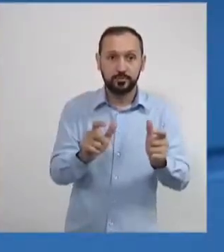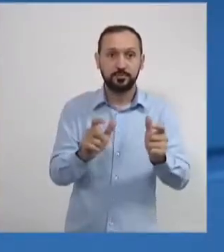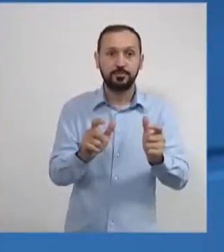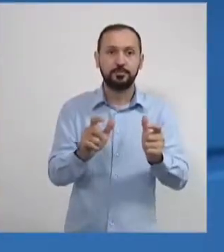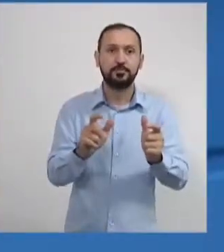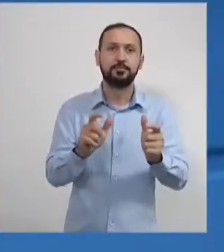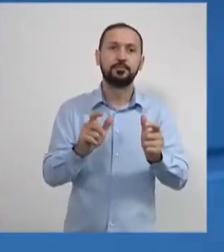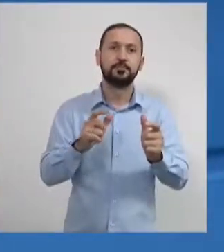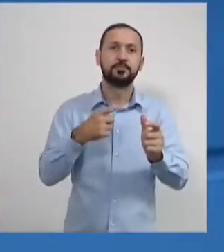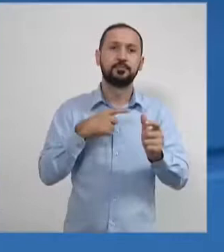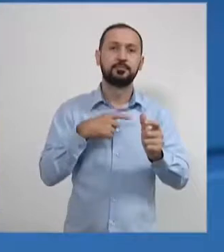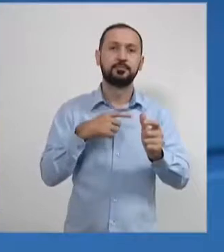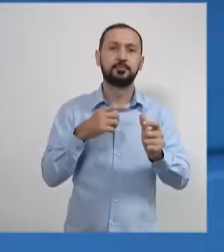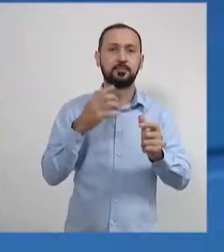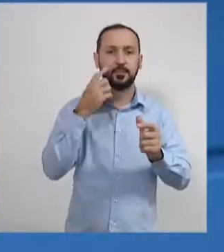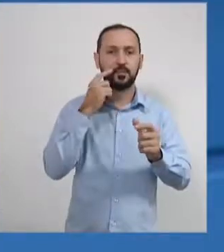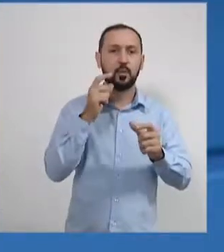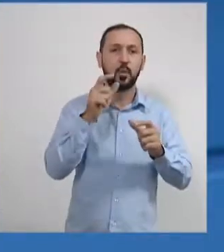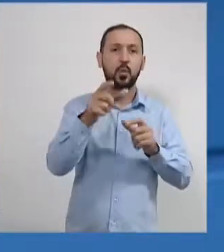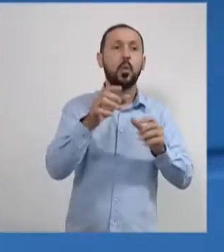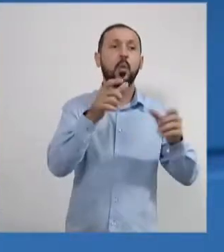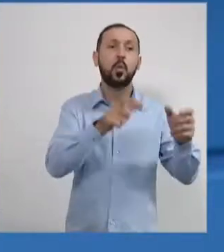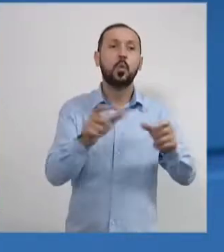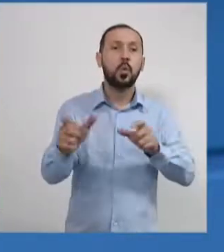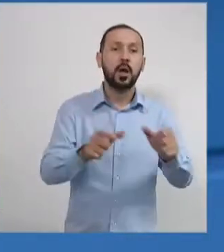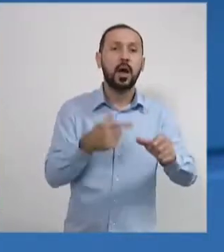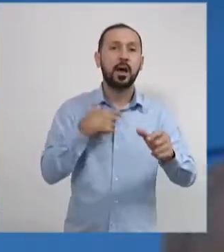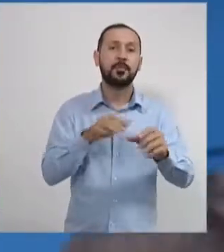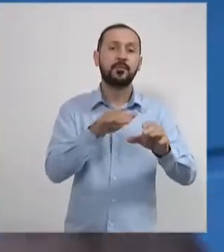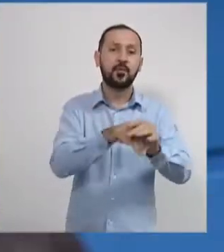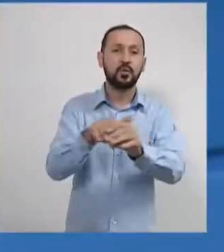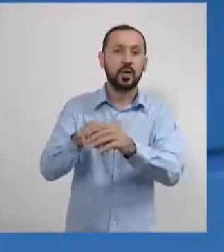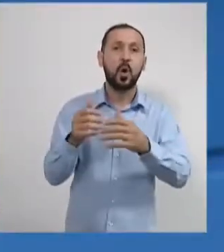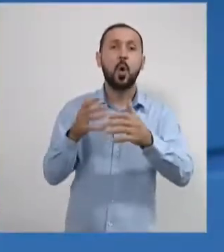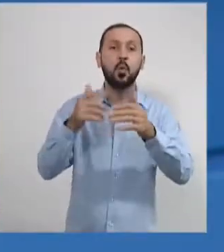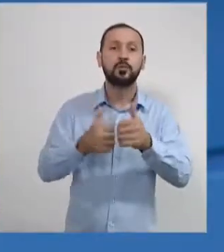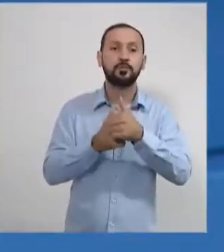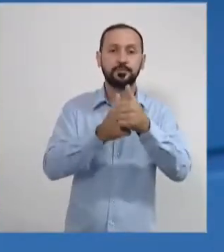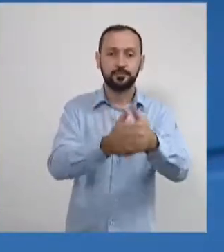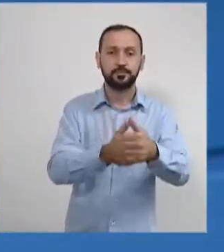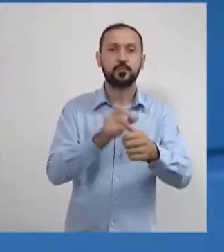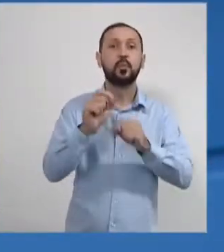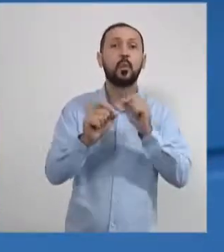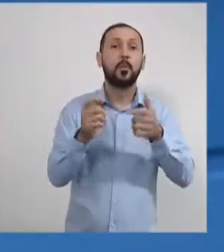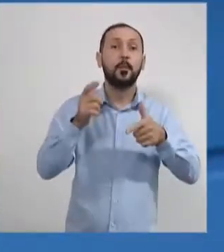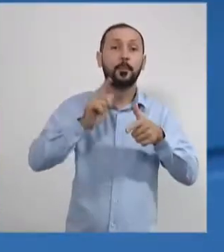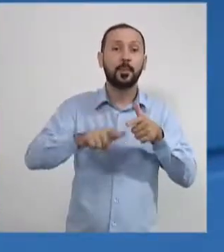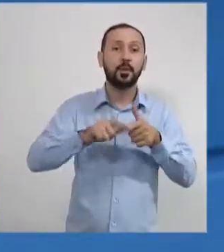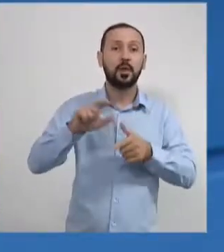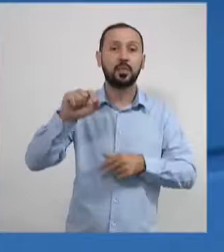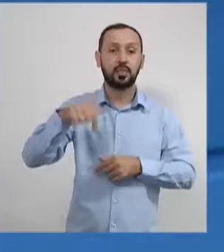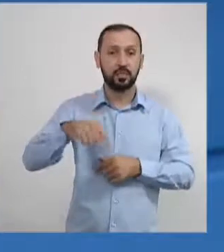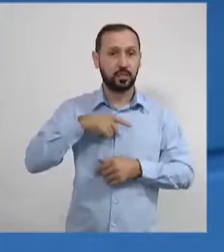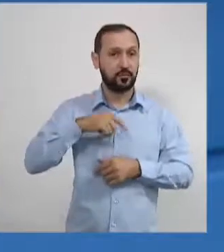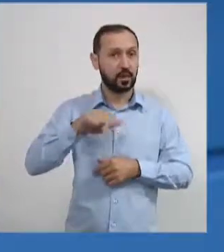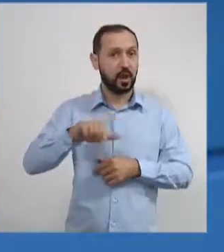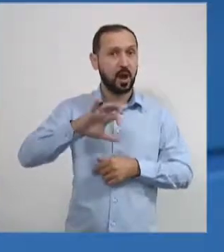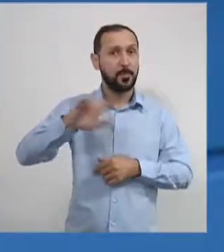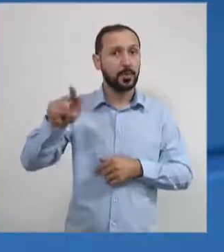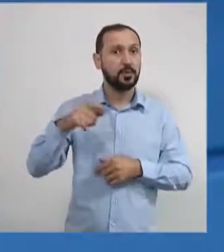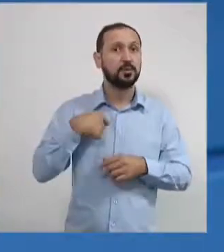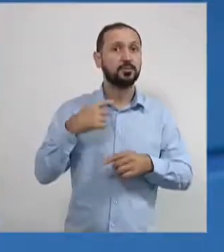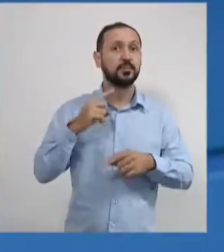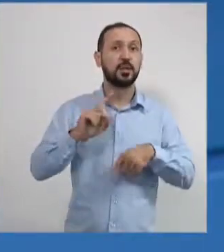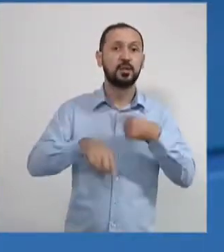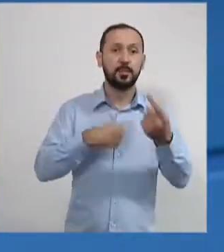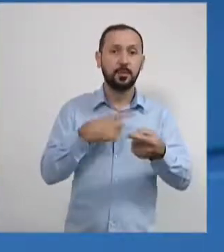prazo eleitoral, mas foi colocado para onde o cidadão votava normal e para onde foi conduzido. O grande problema que houve em Campo Grande, deputado Barbosinho, é que